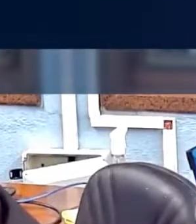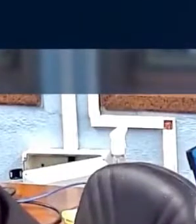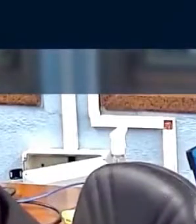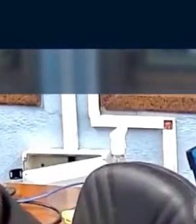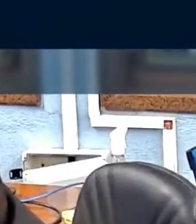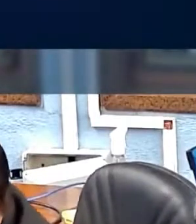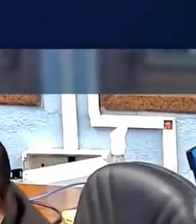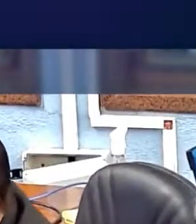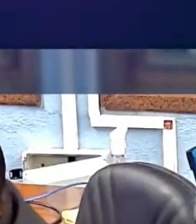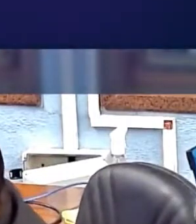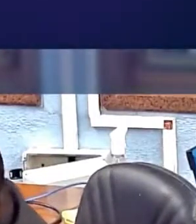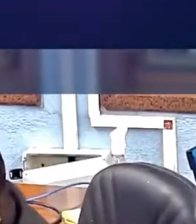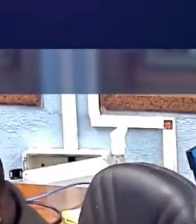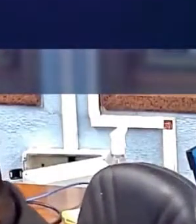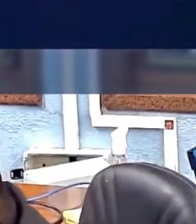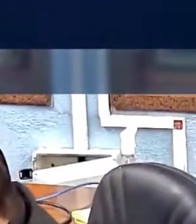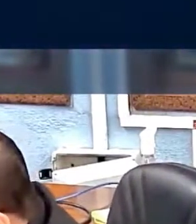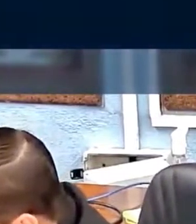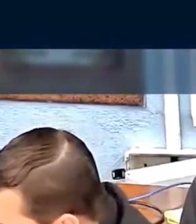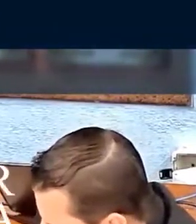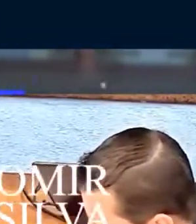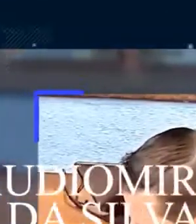E aí